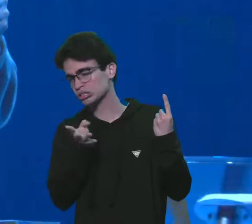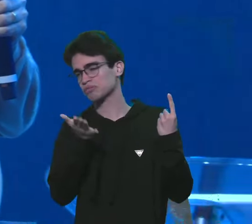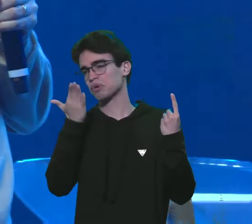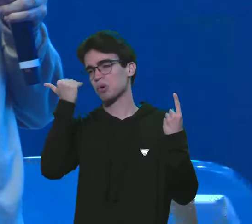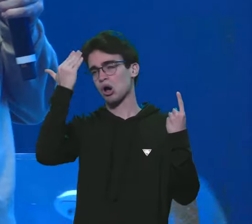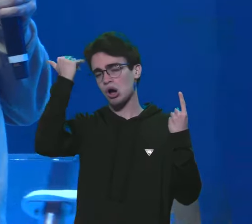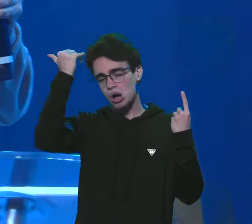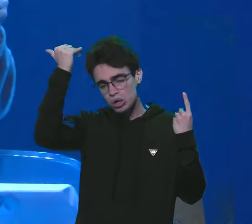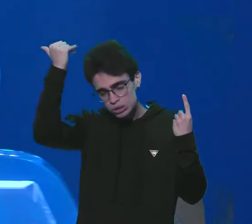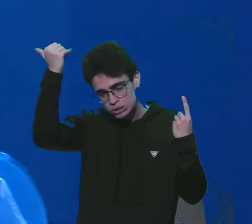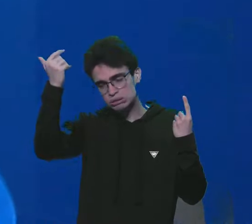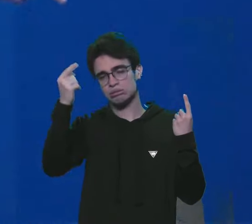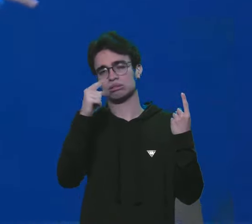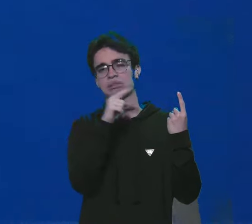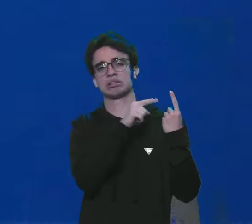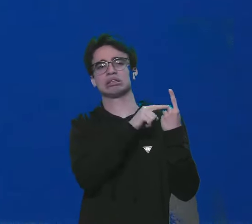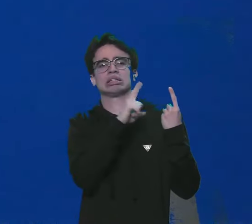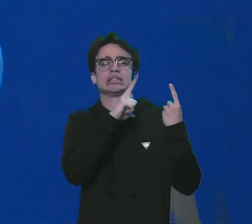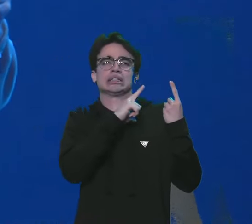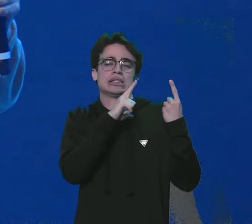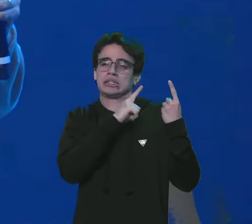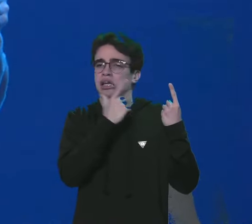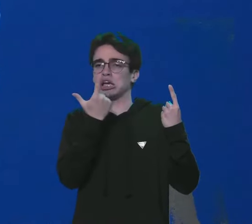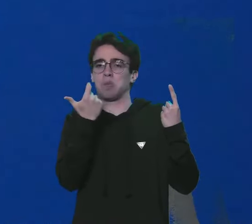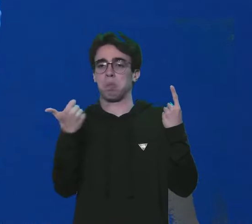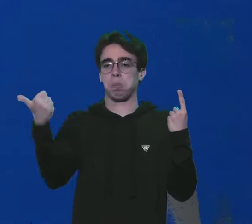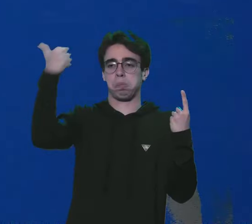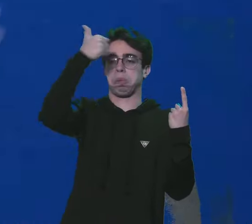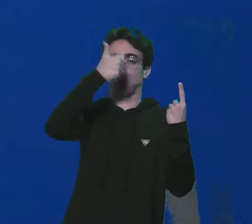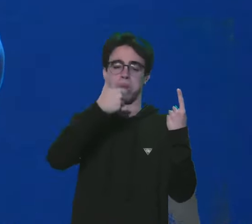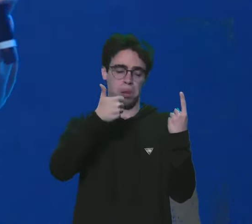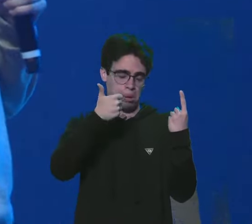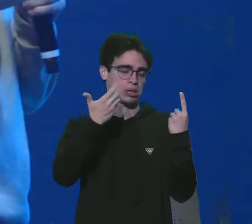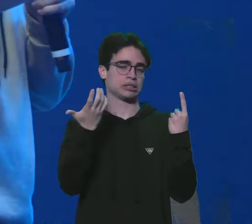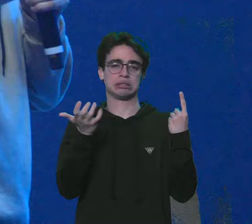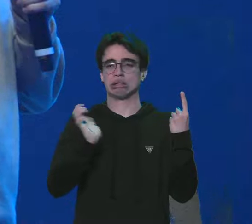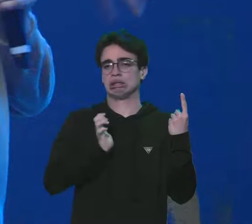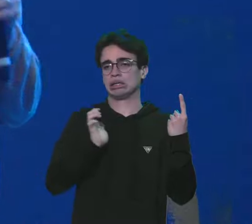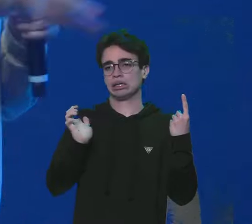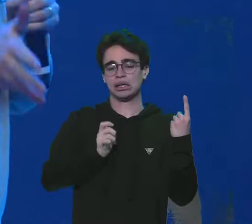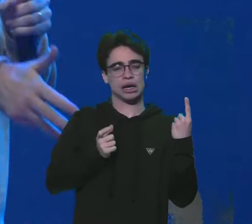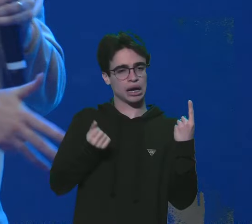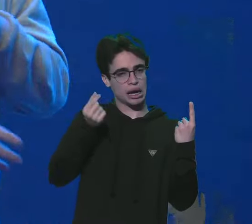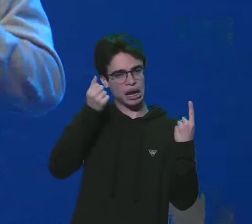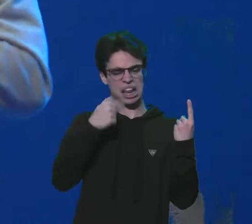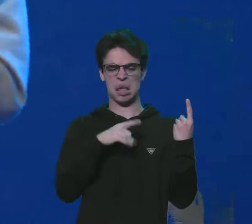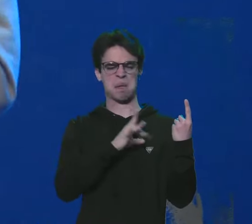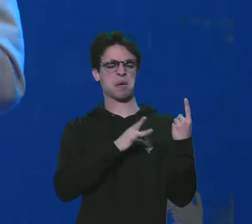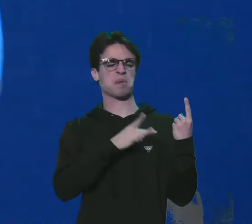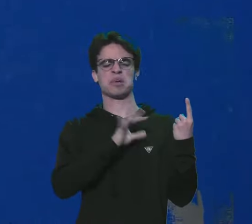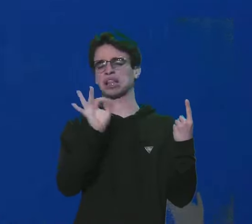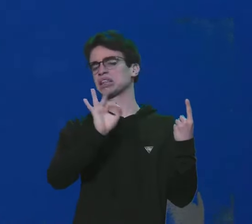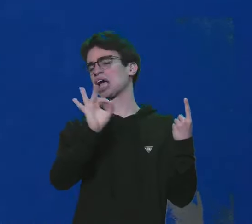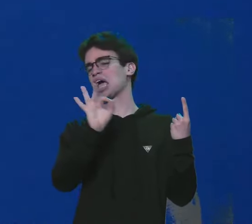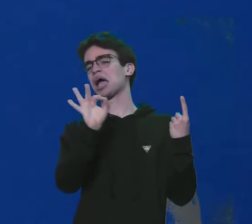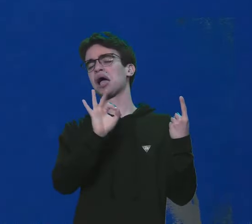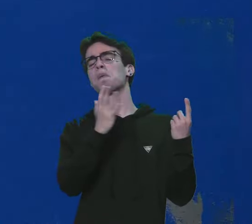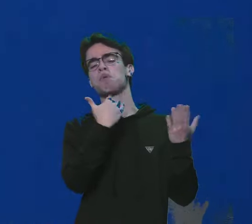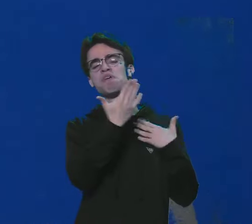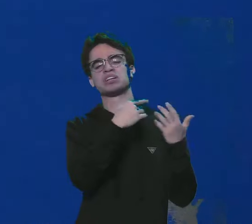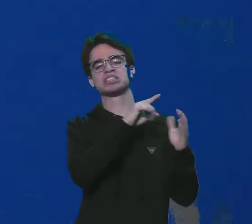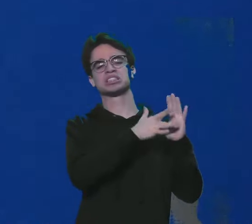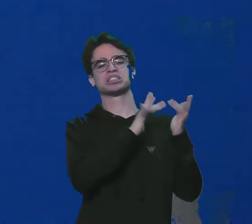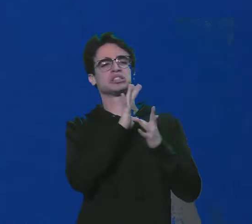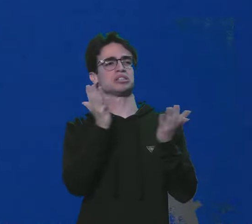conhecido, com uma boa posição social, sem medo de falar com Jesus na frente das outras